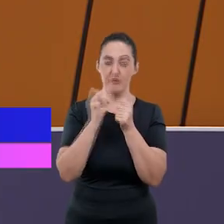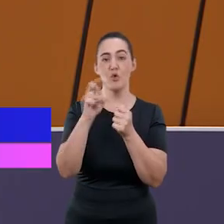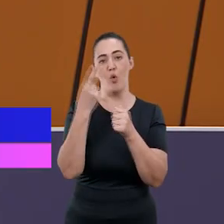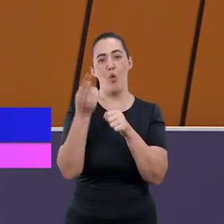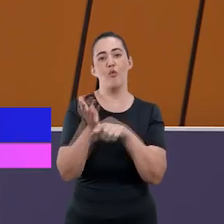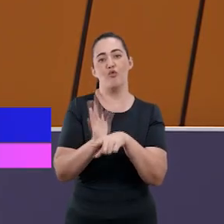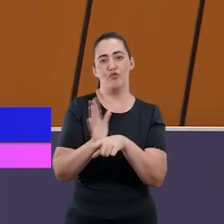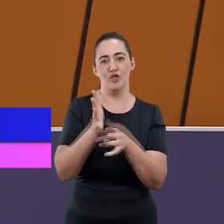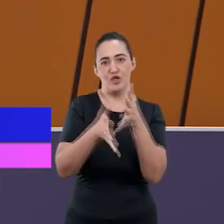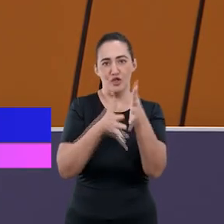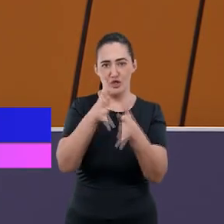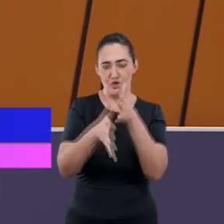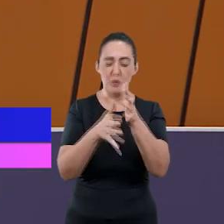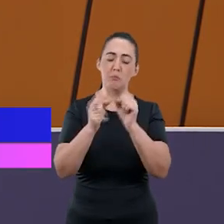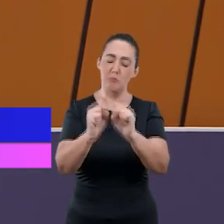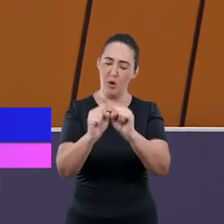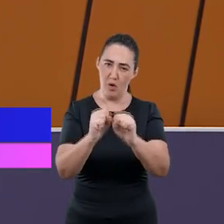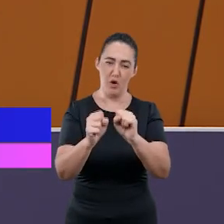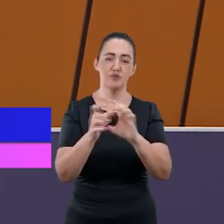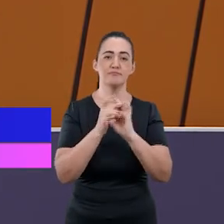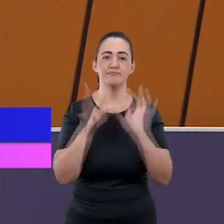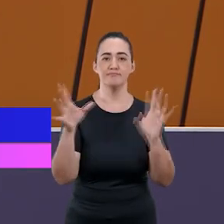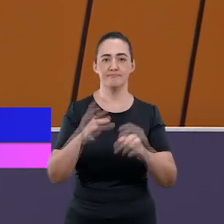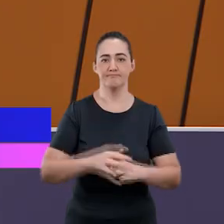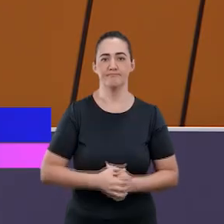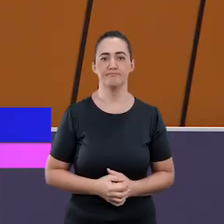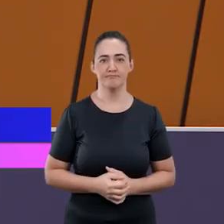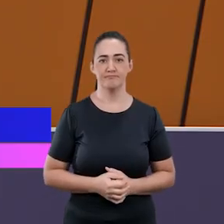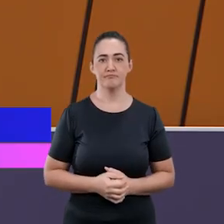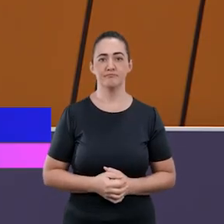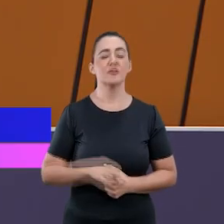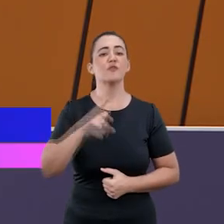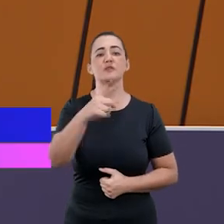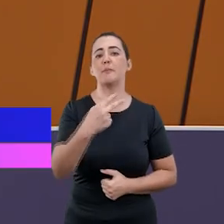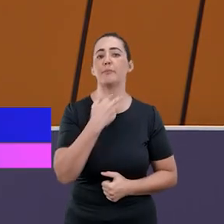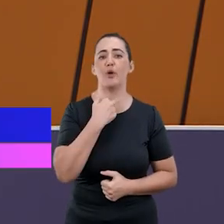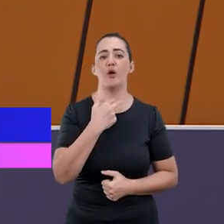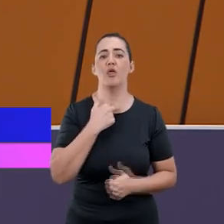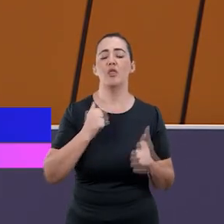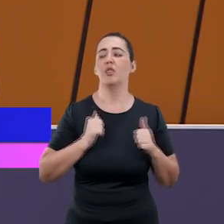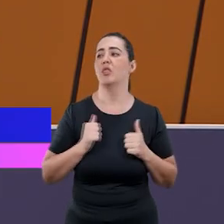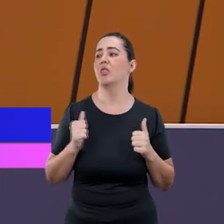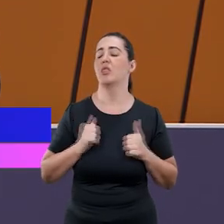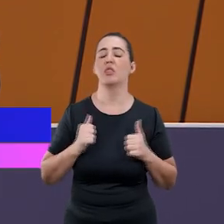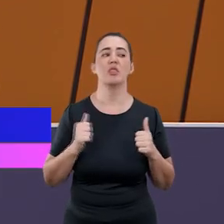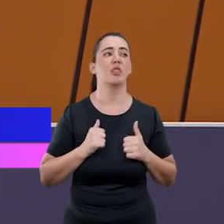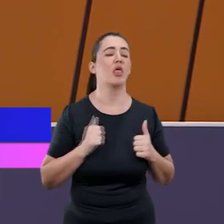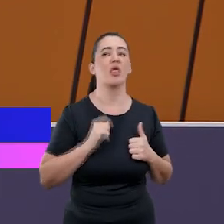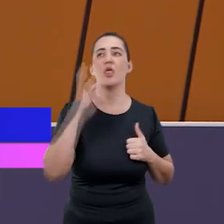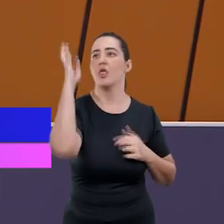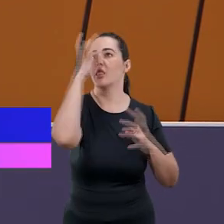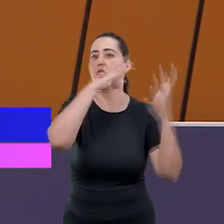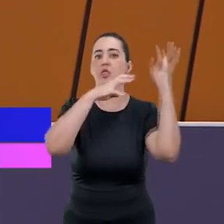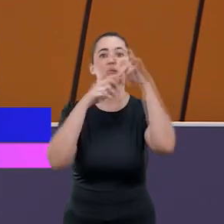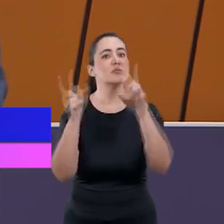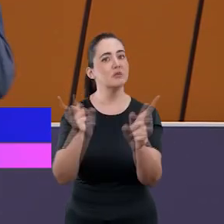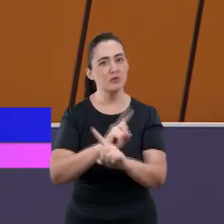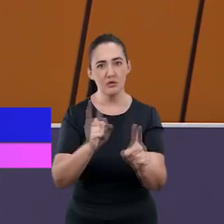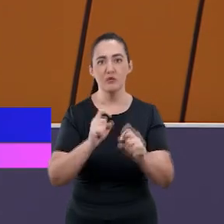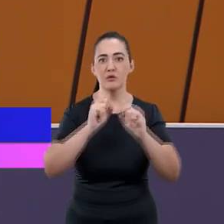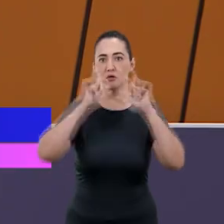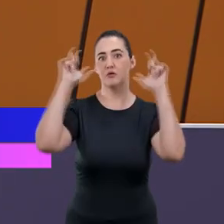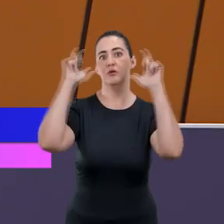decisão, o seu desejo. A nossa equipe quer falar com você. Não fique sem tomar uma decisão. Não fique agora